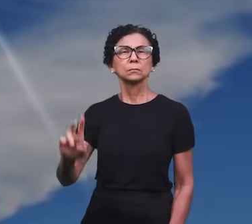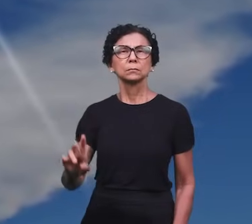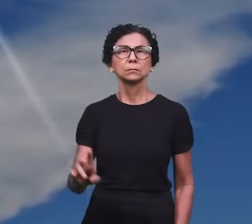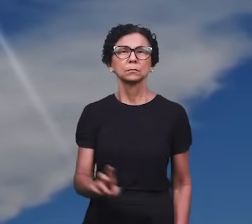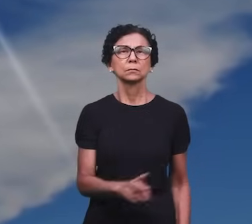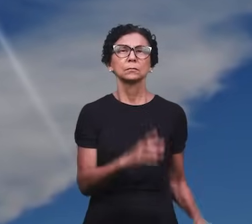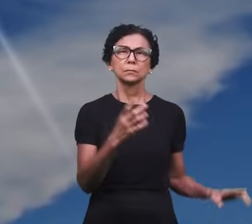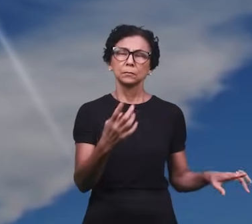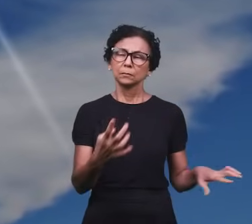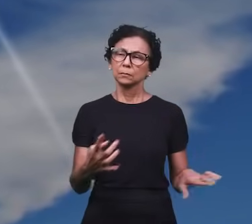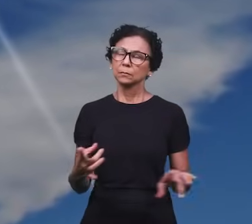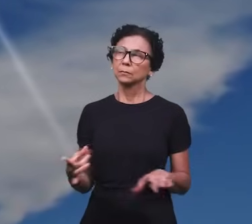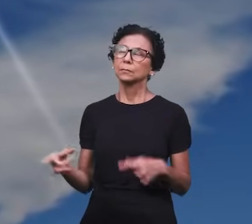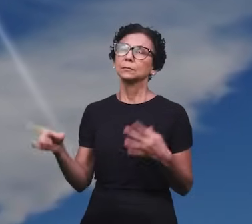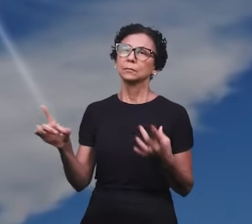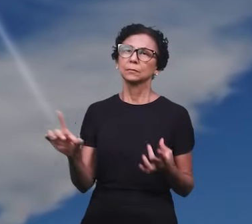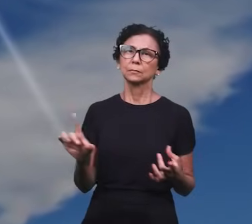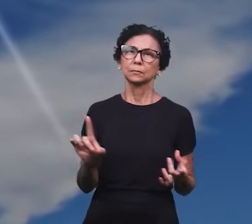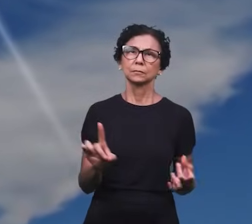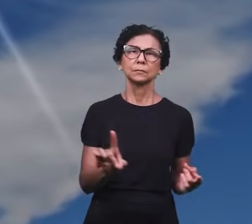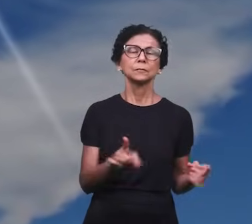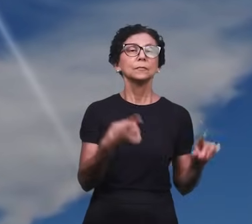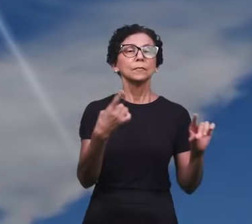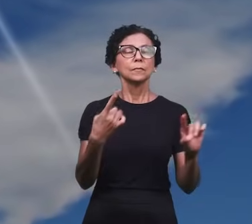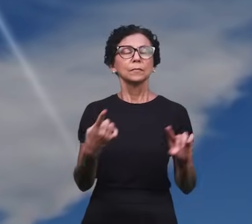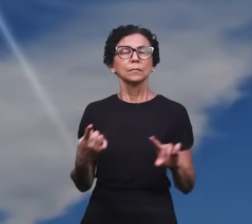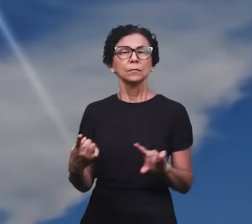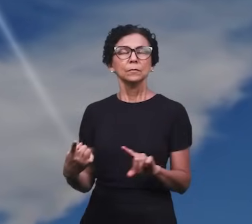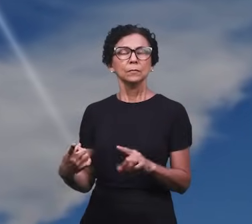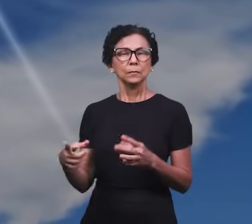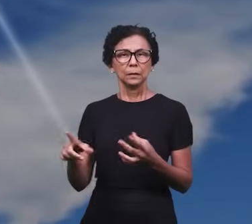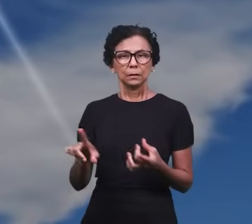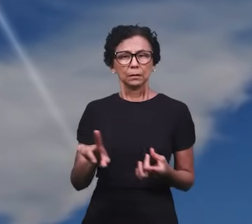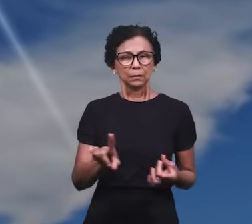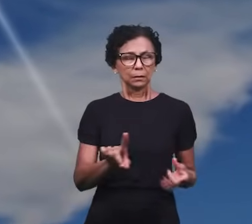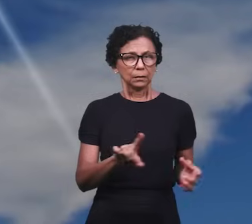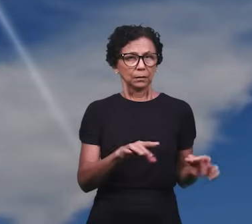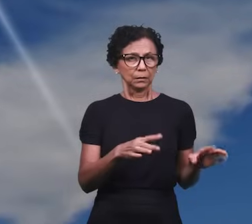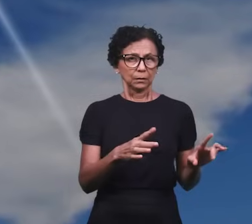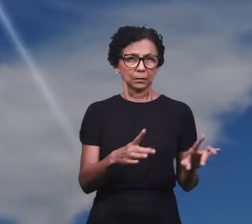que envue a sua espada